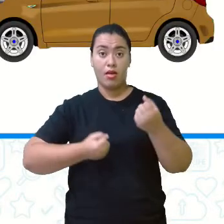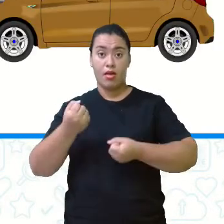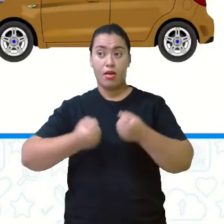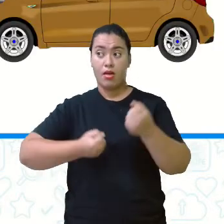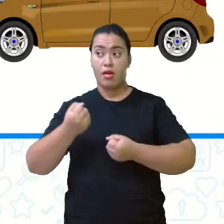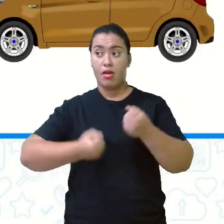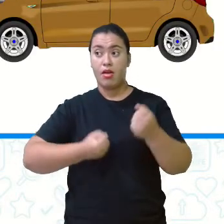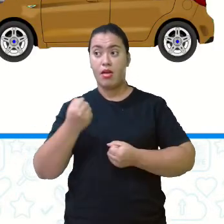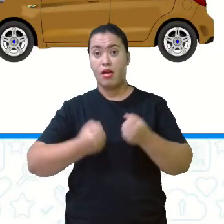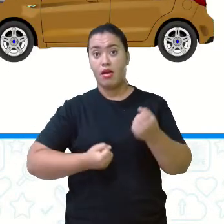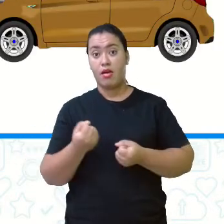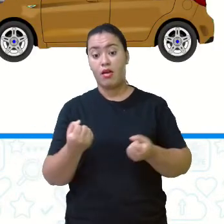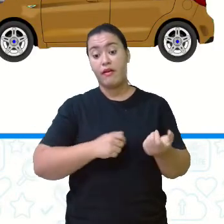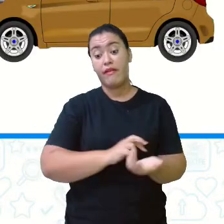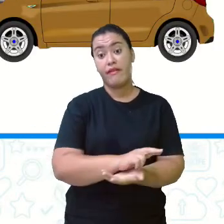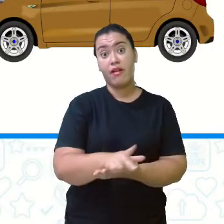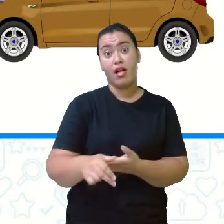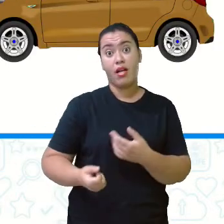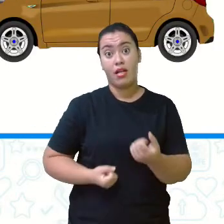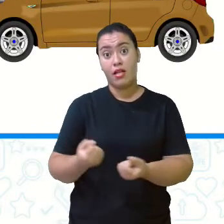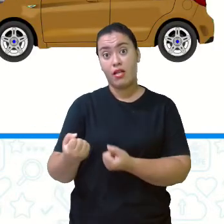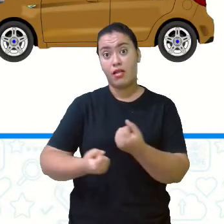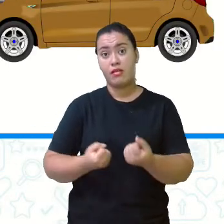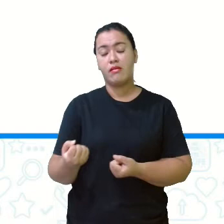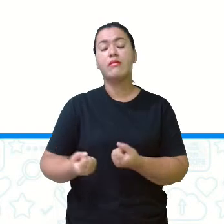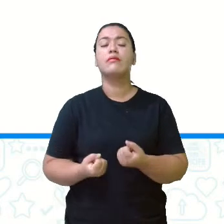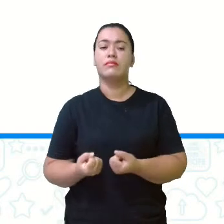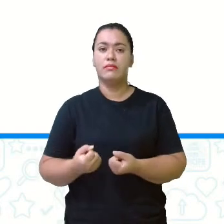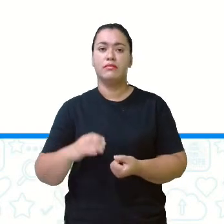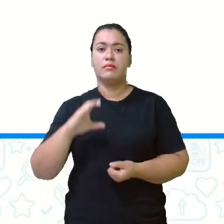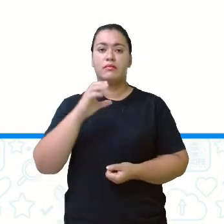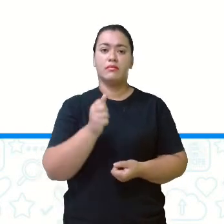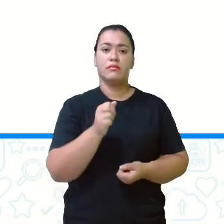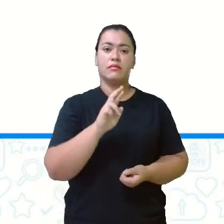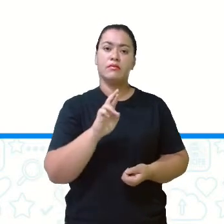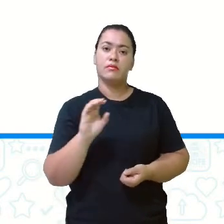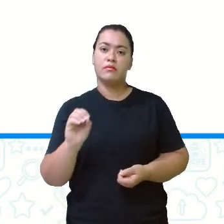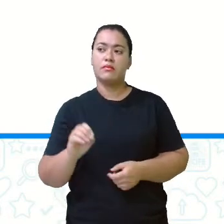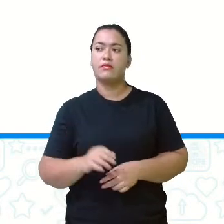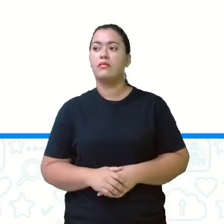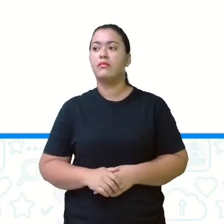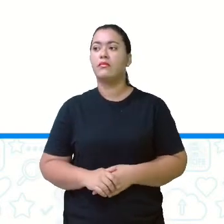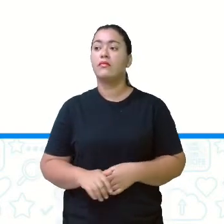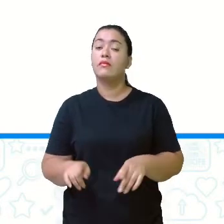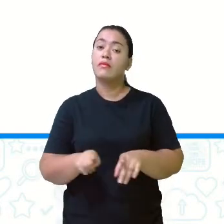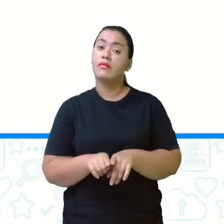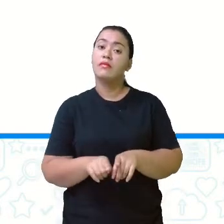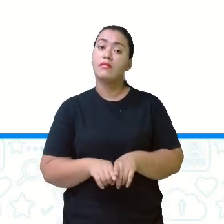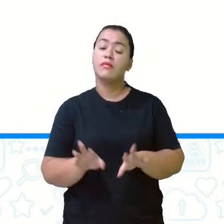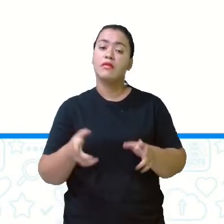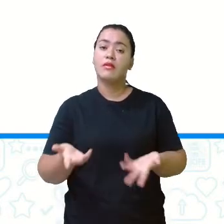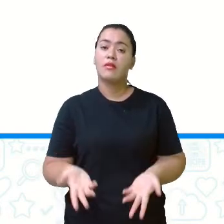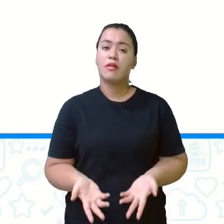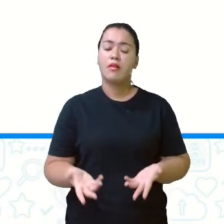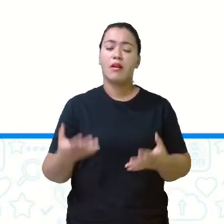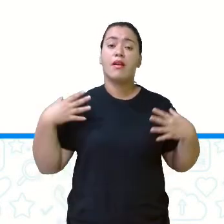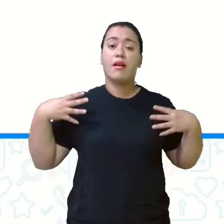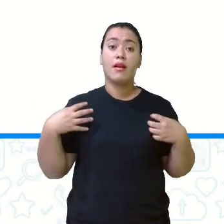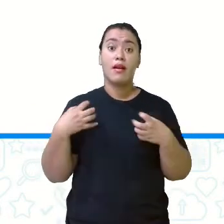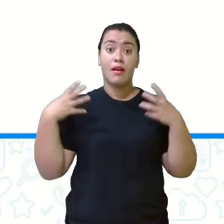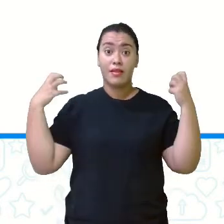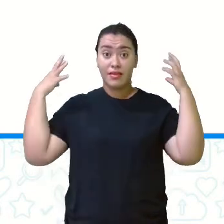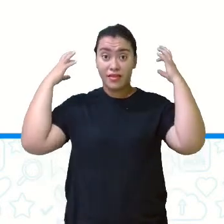eu tenho vários carros, tá? E no aumentativo ou no diminutivo, eu tenho